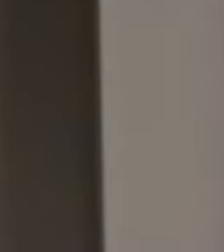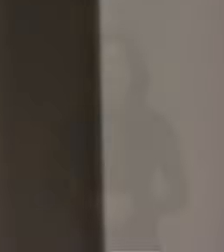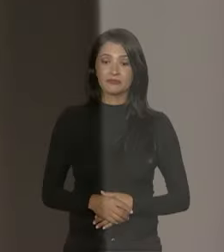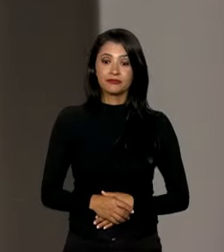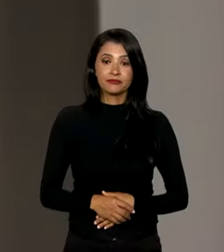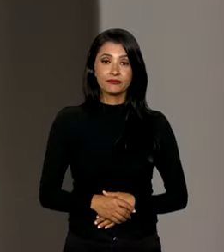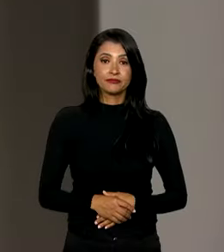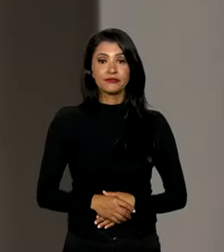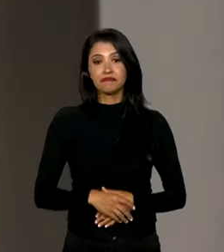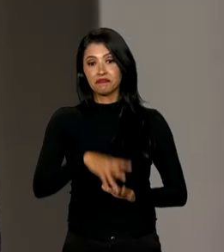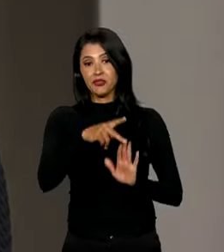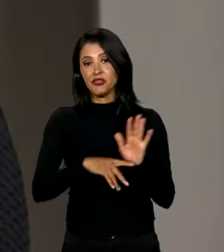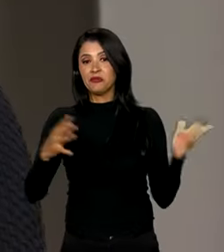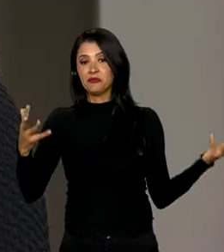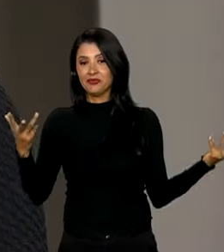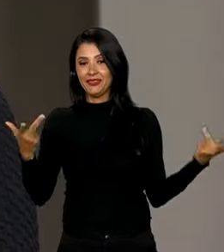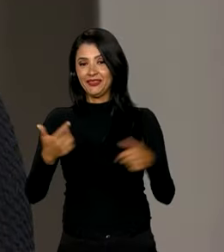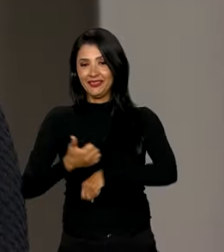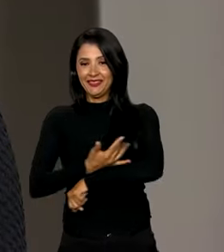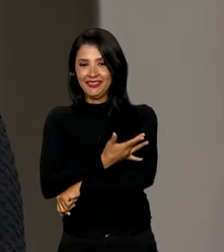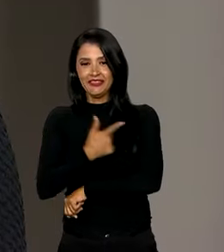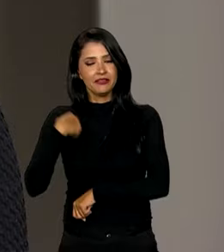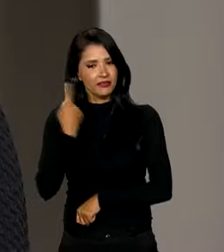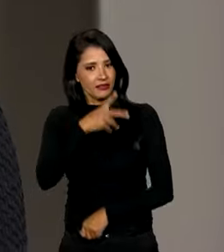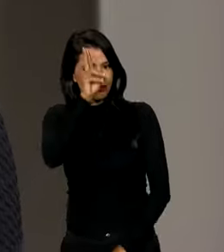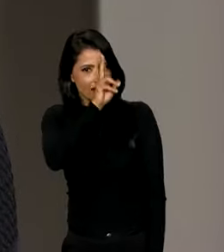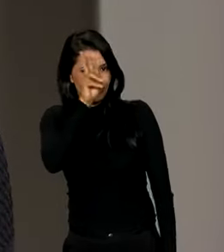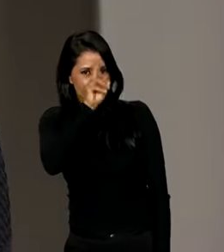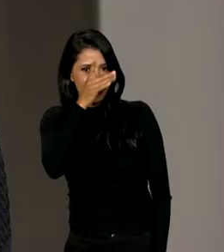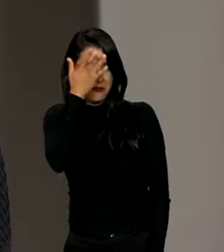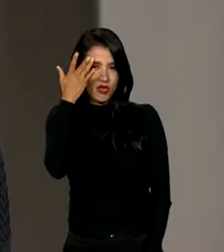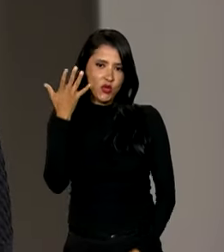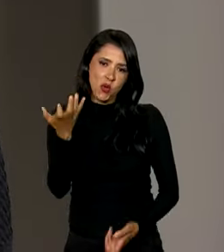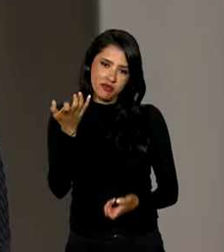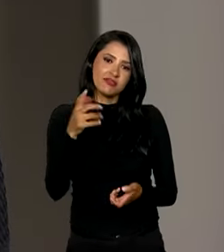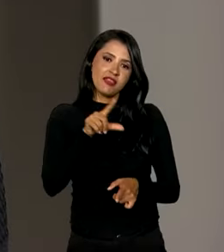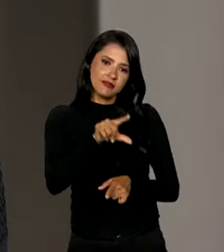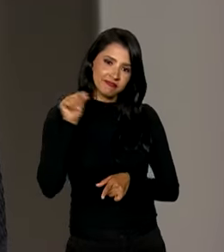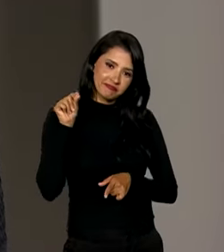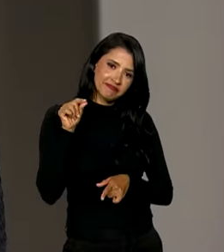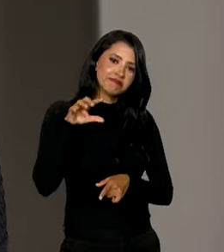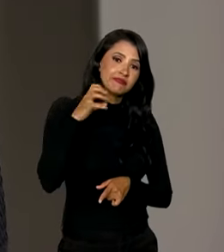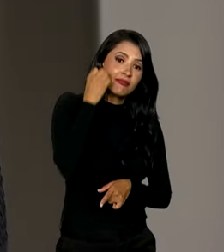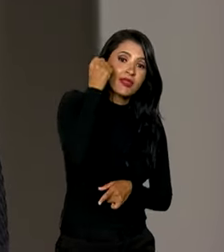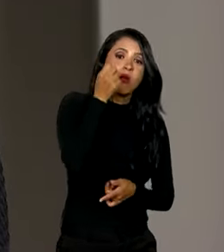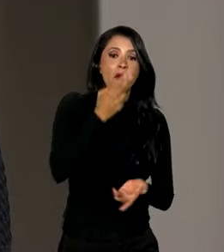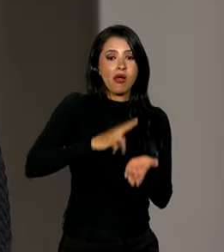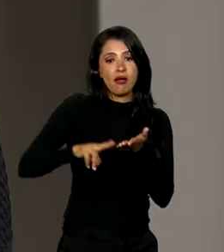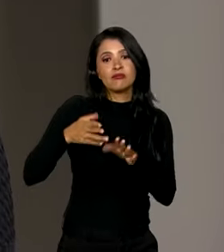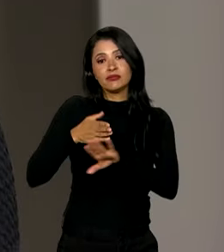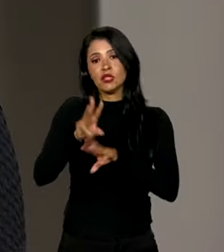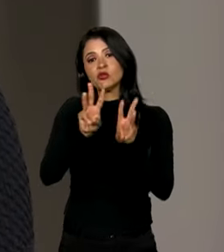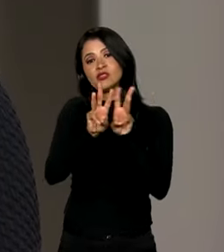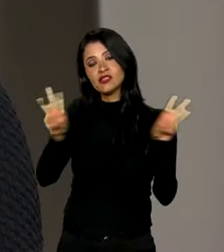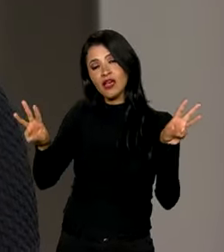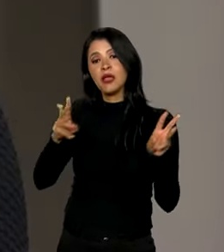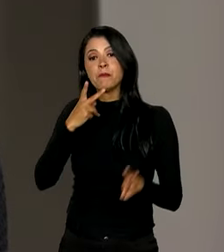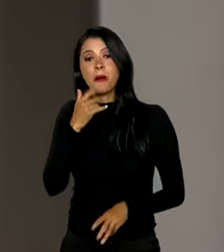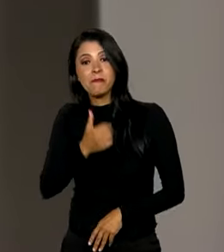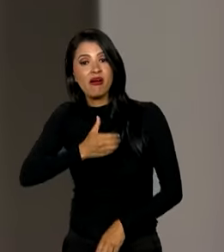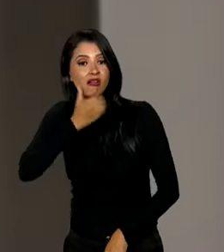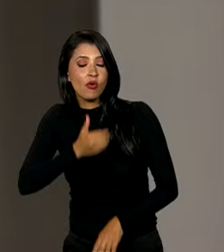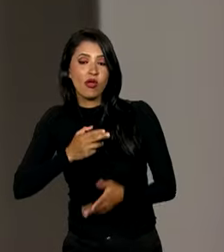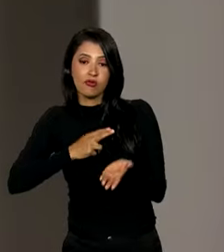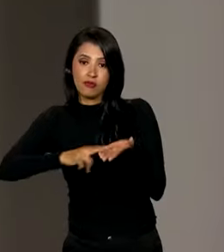É um projeto incrível e emocionante. E a gente lembra que quem quiser adotar uma cartinha pode acessar o site do Papai Noel dos